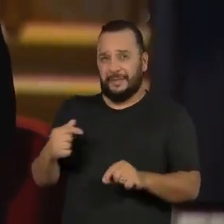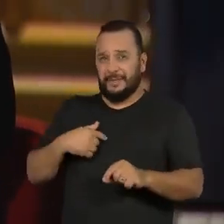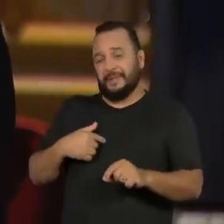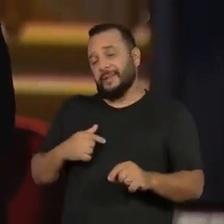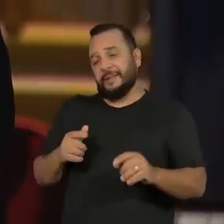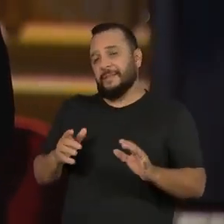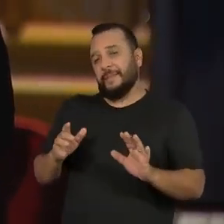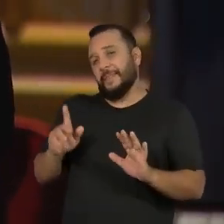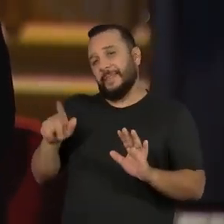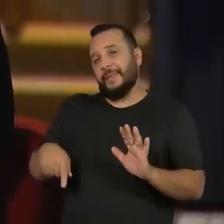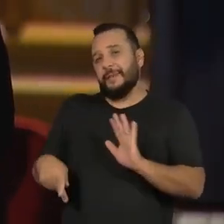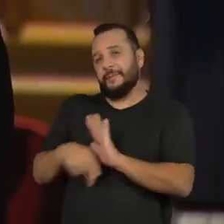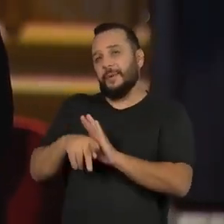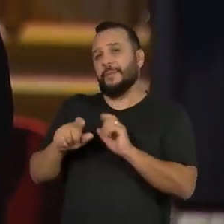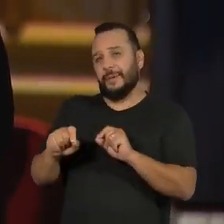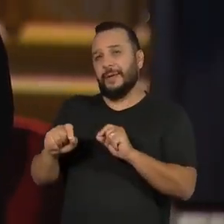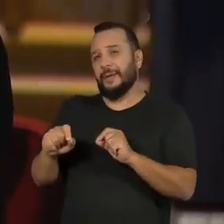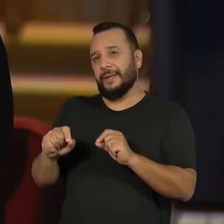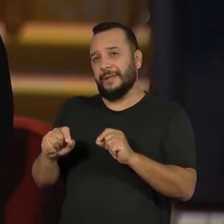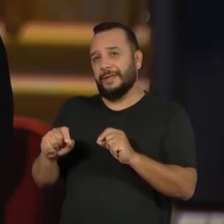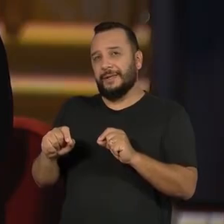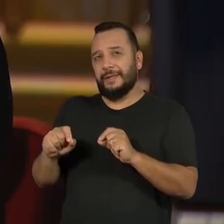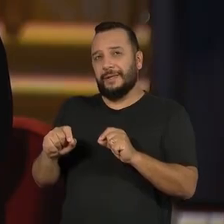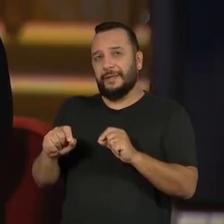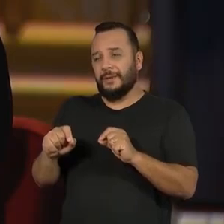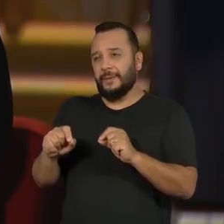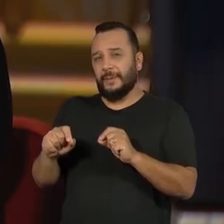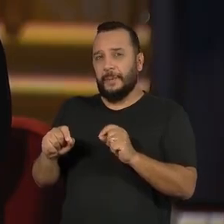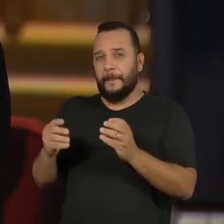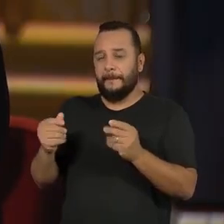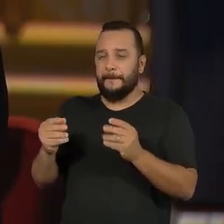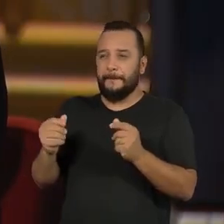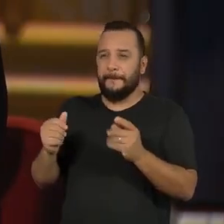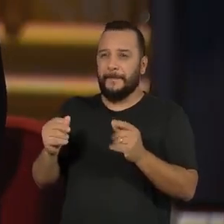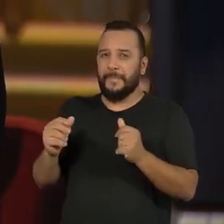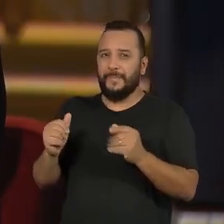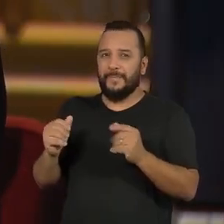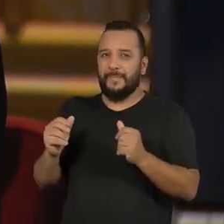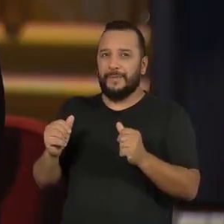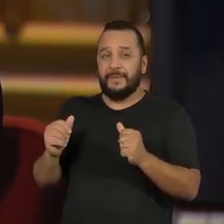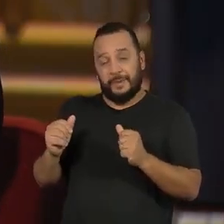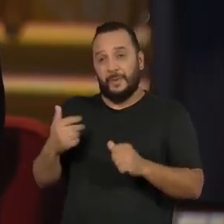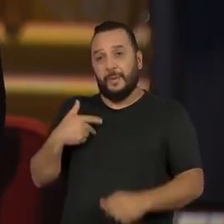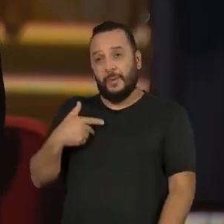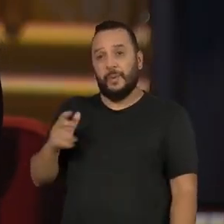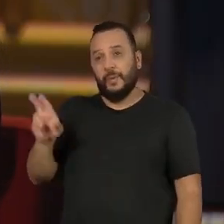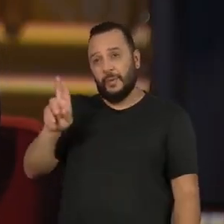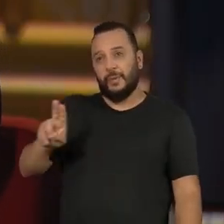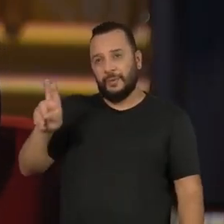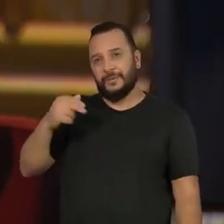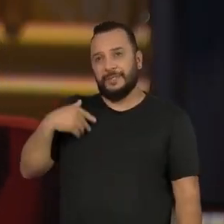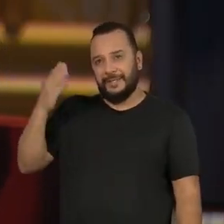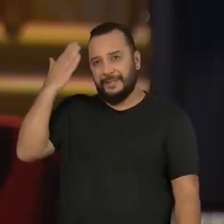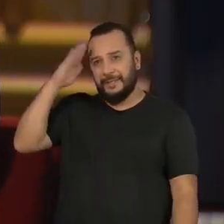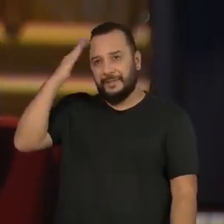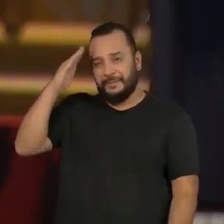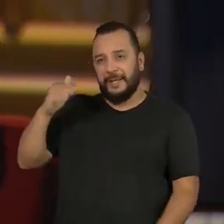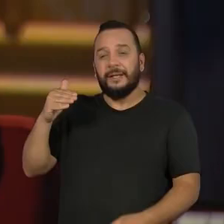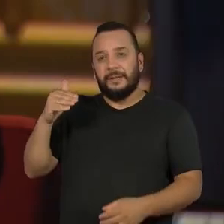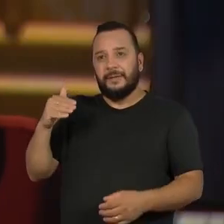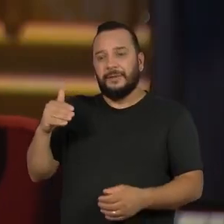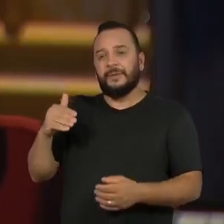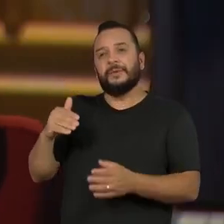trânsito eh entre eh eh eh usos de interpretações bíblicas